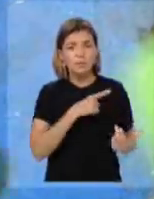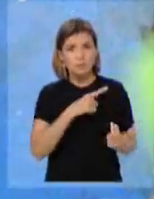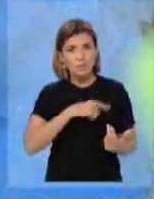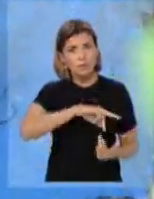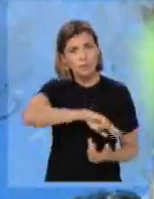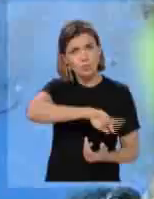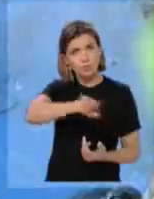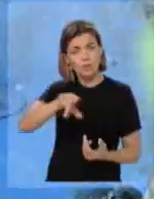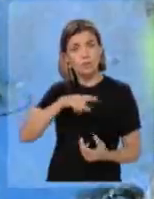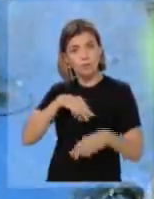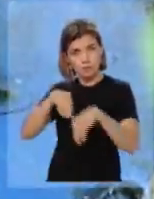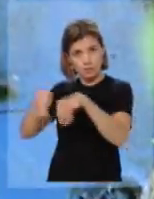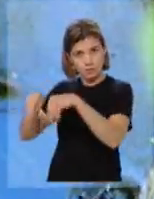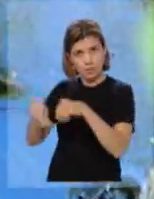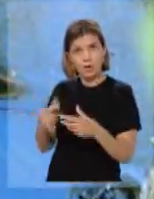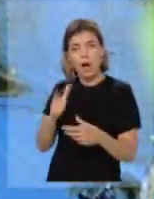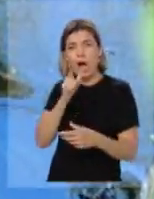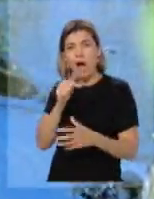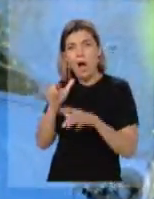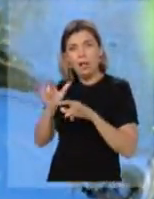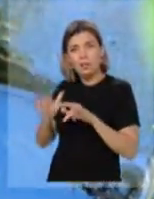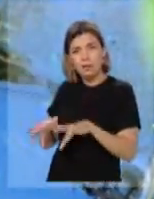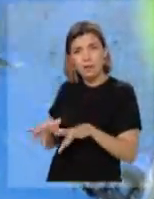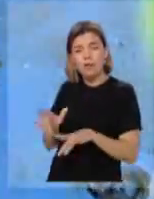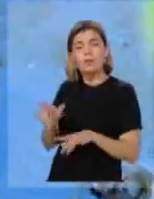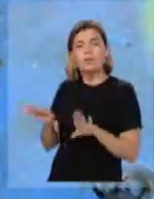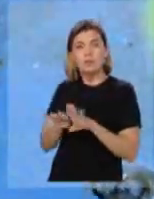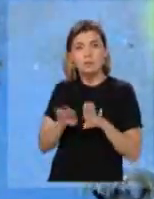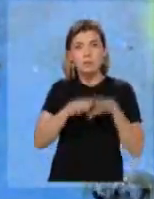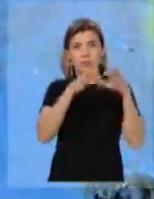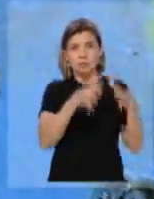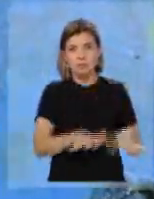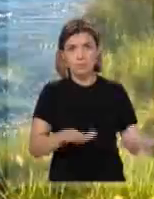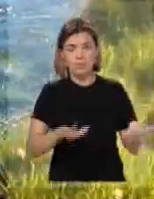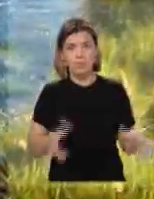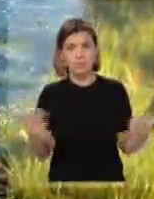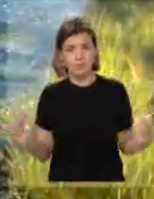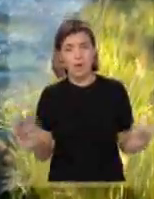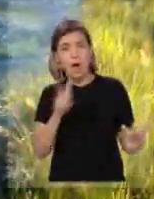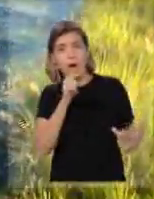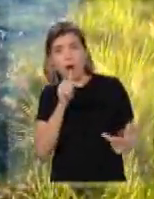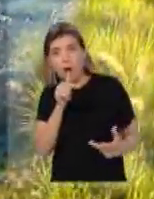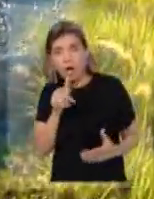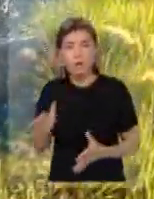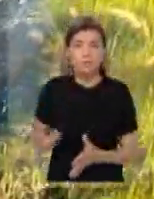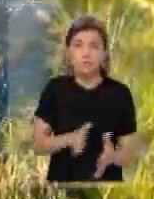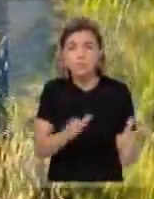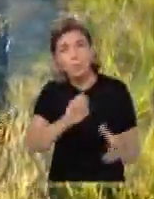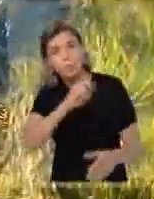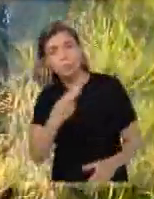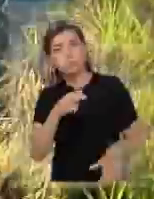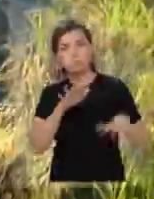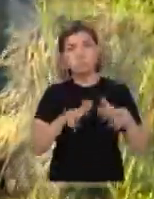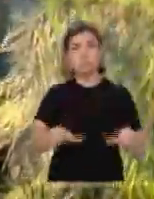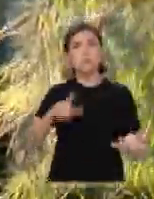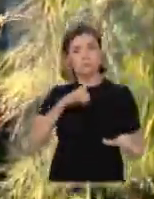Elas habitam tanto ambientes terrestres úmidos quanto meios aquáticos, de água doce ou salgada.